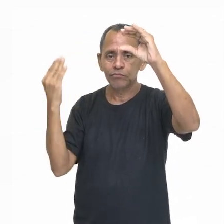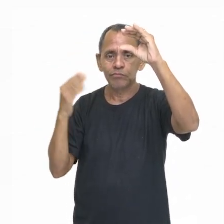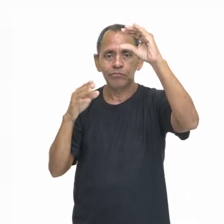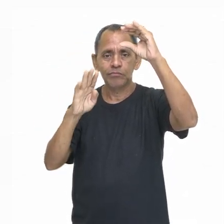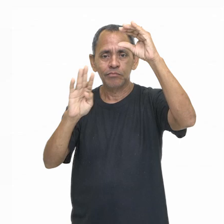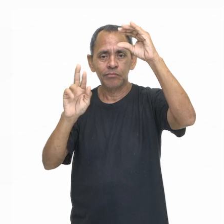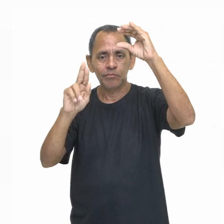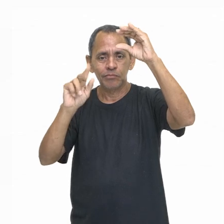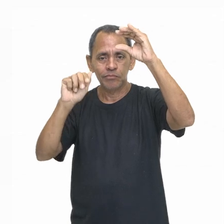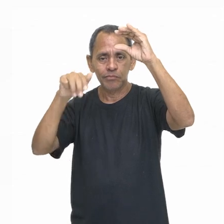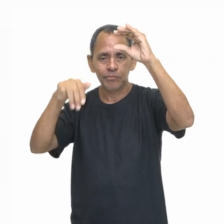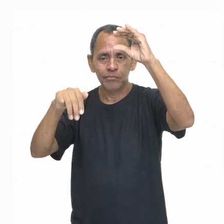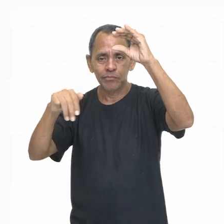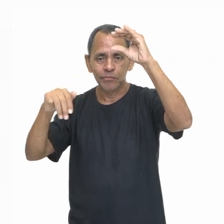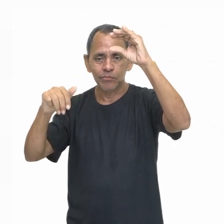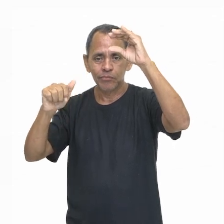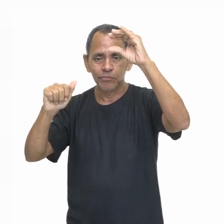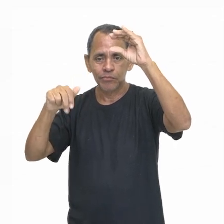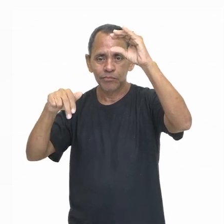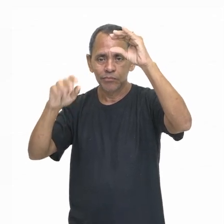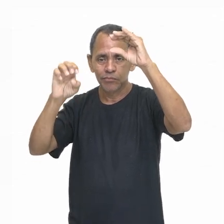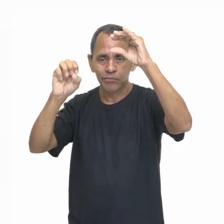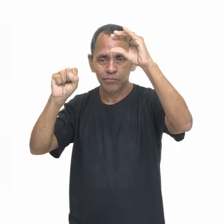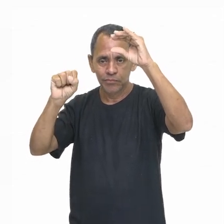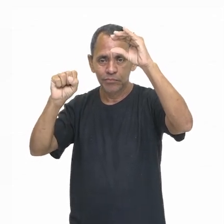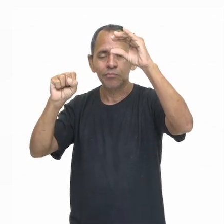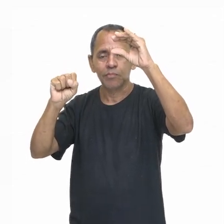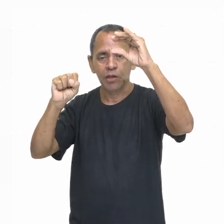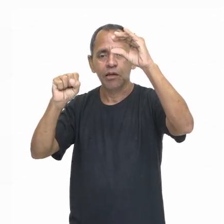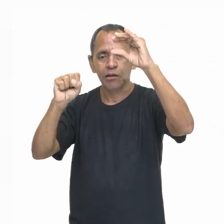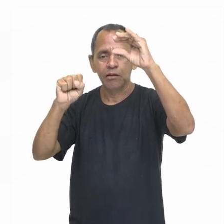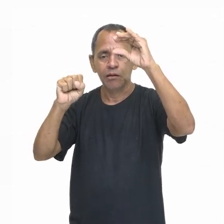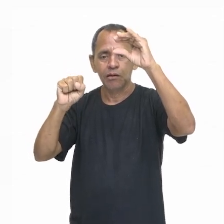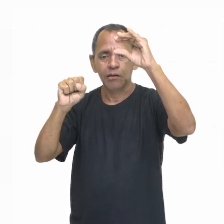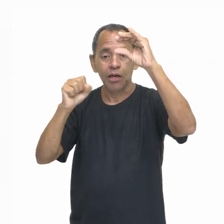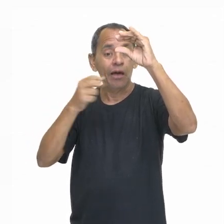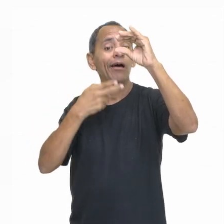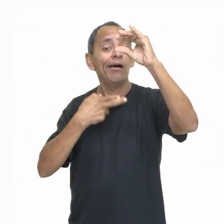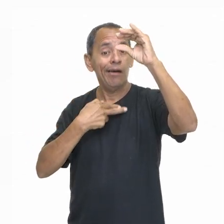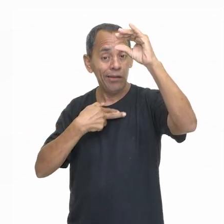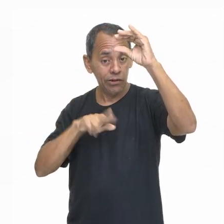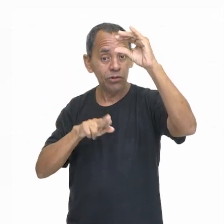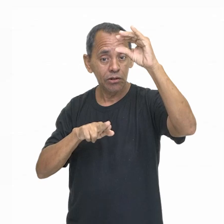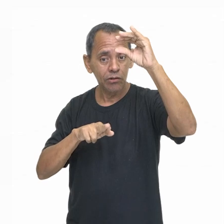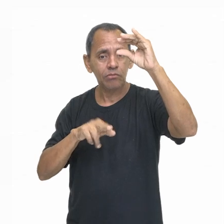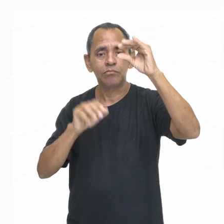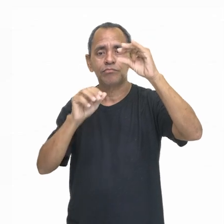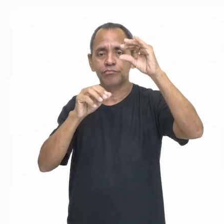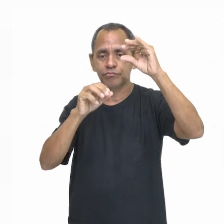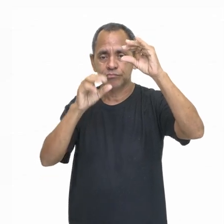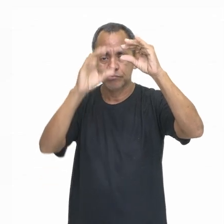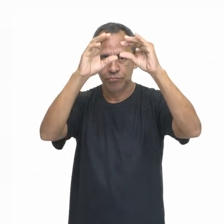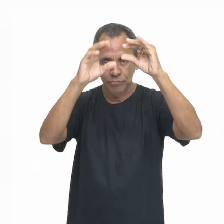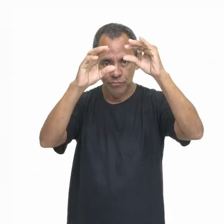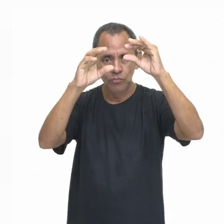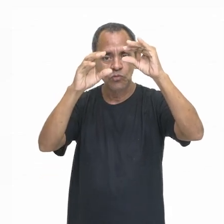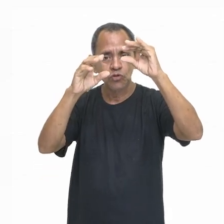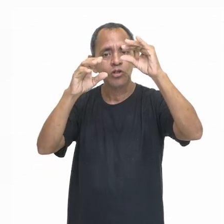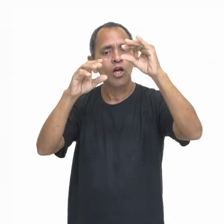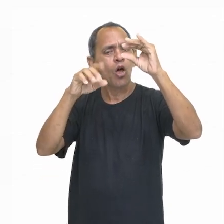já percebe o quê? Uma sociedade na qual a religiosidade é o